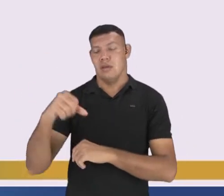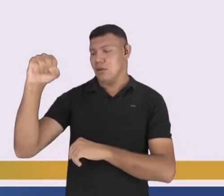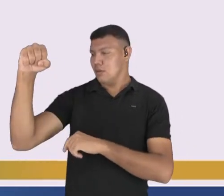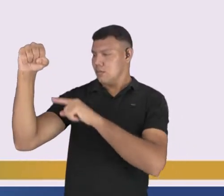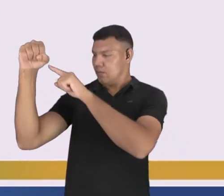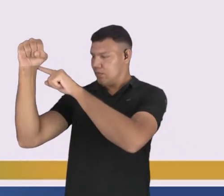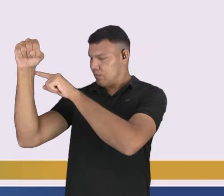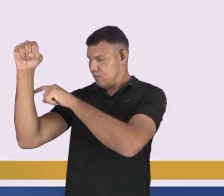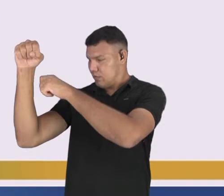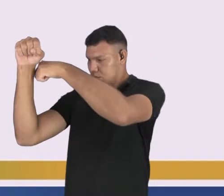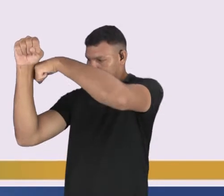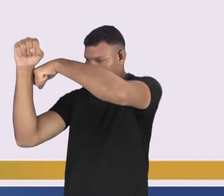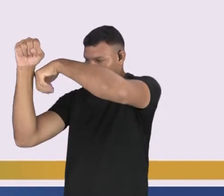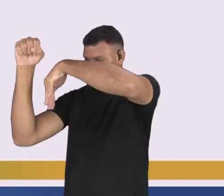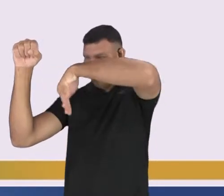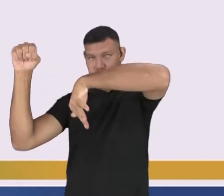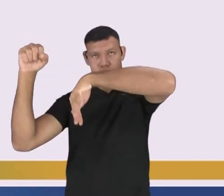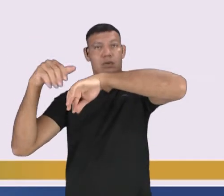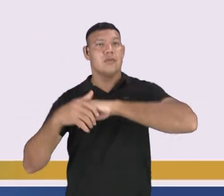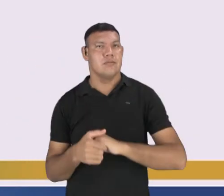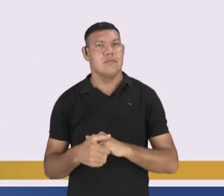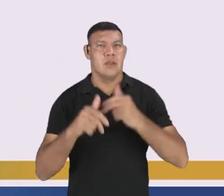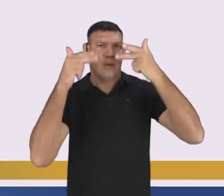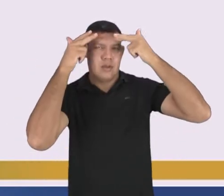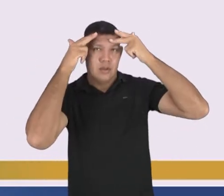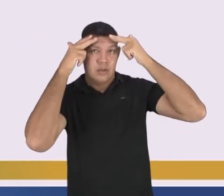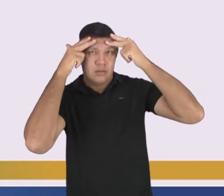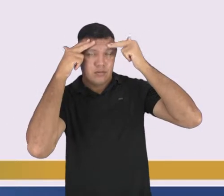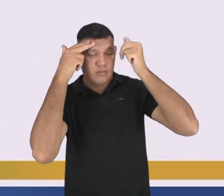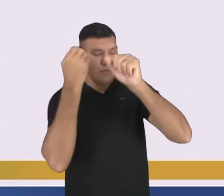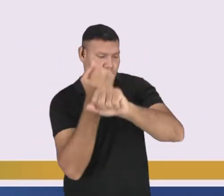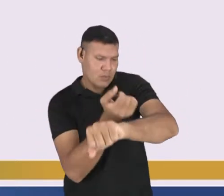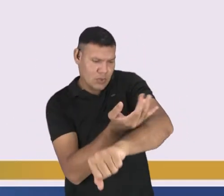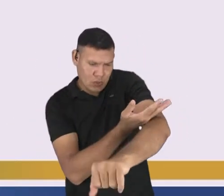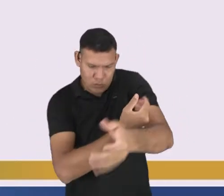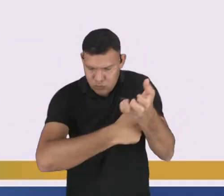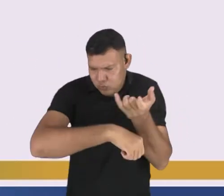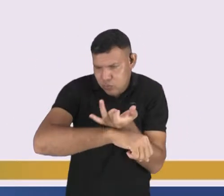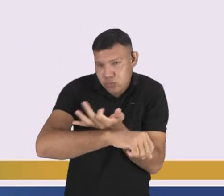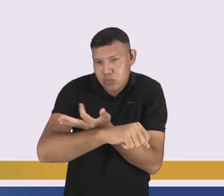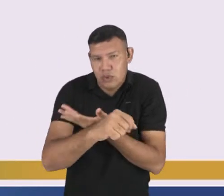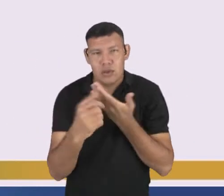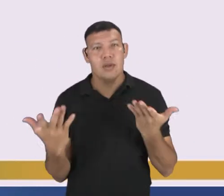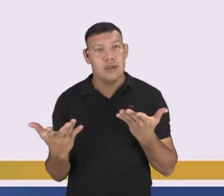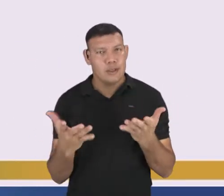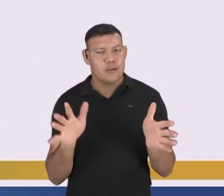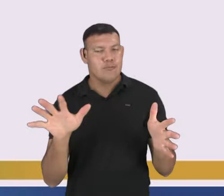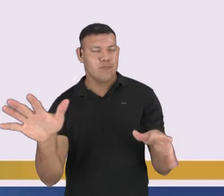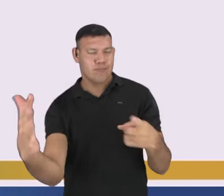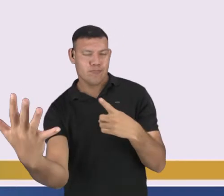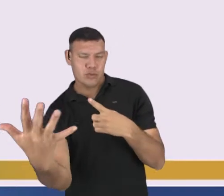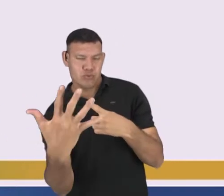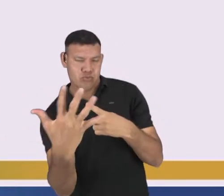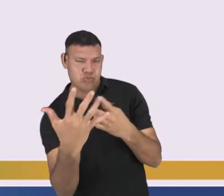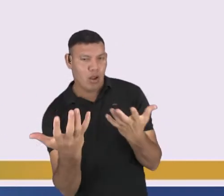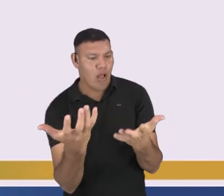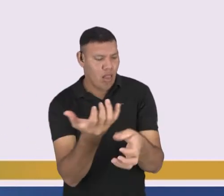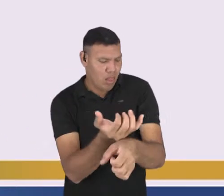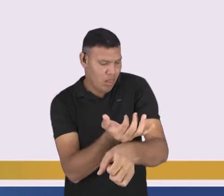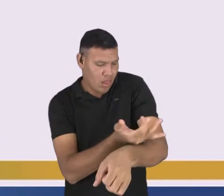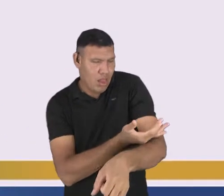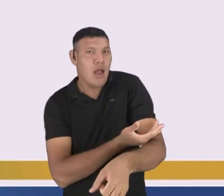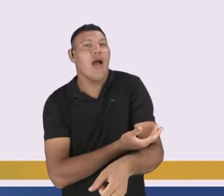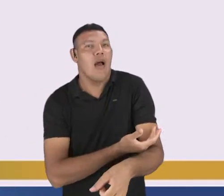espinhal. Eles são formados de neurônios sensoriais e recebem estímulos do nosso ambiente. E também são